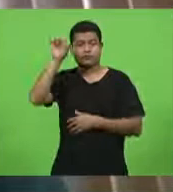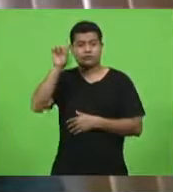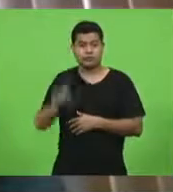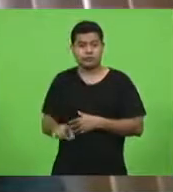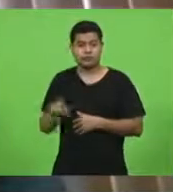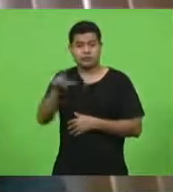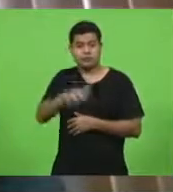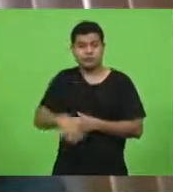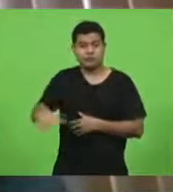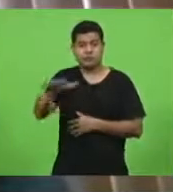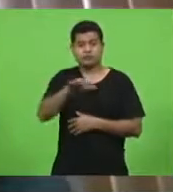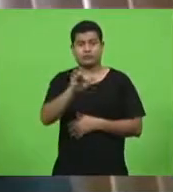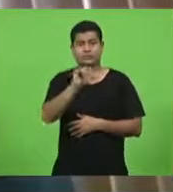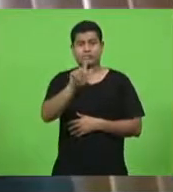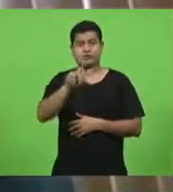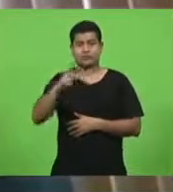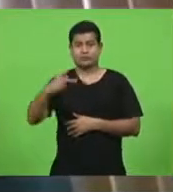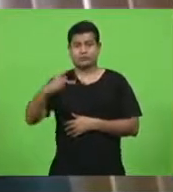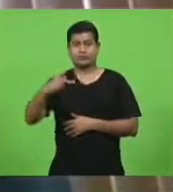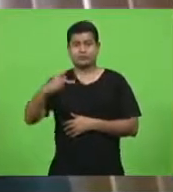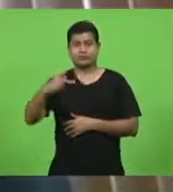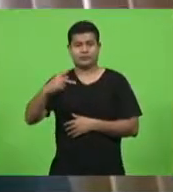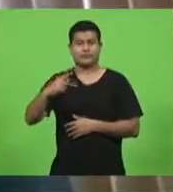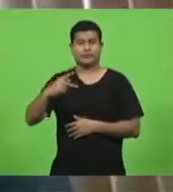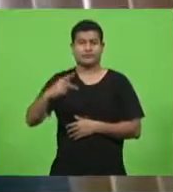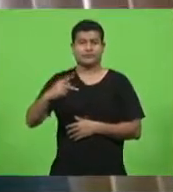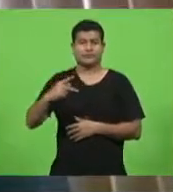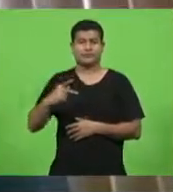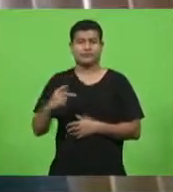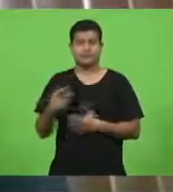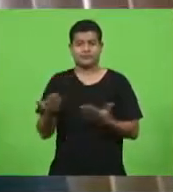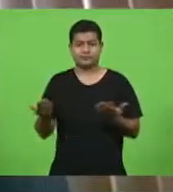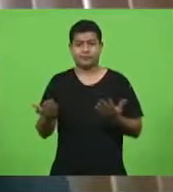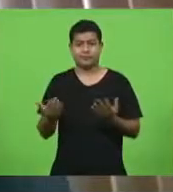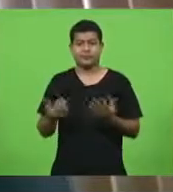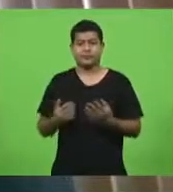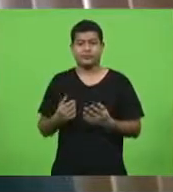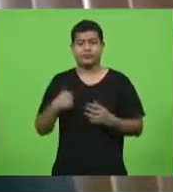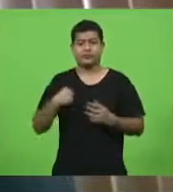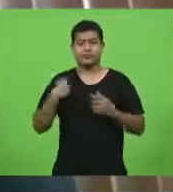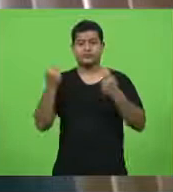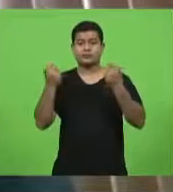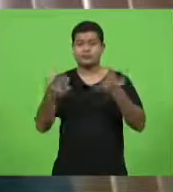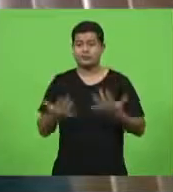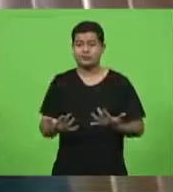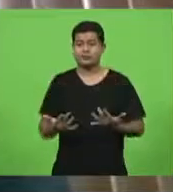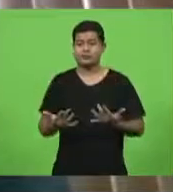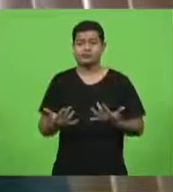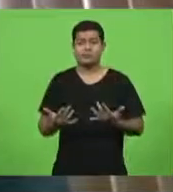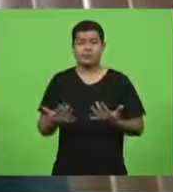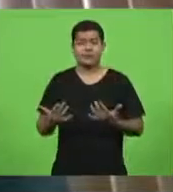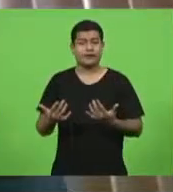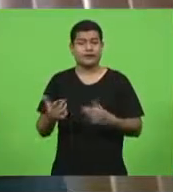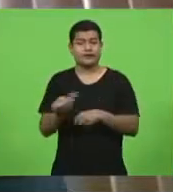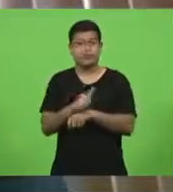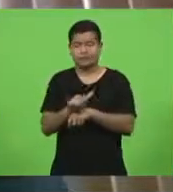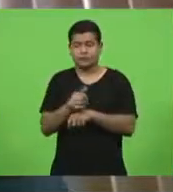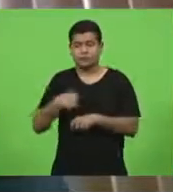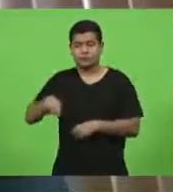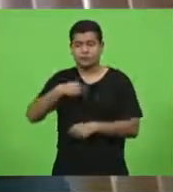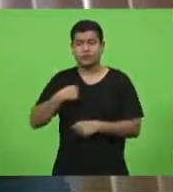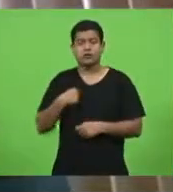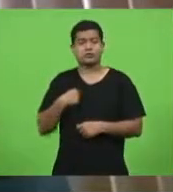do Geral de Perícias. Nesse formato, quero aqui salientar também que nós reunimos todas as